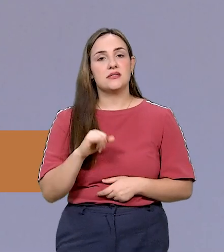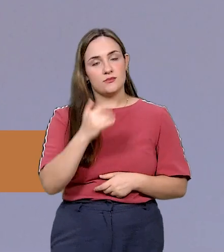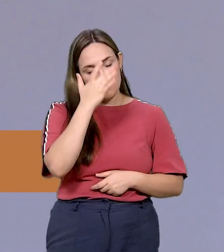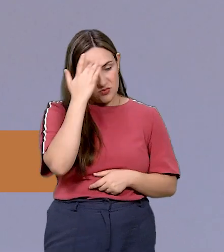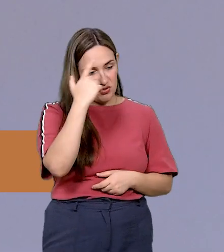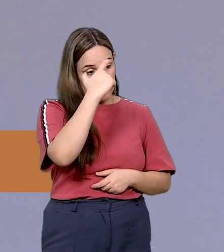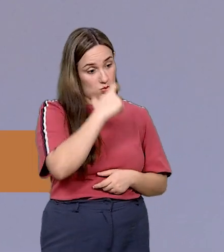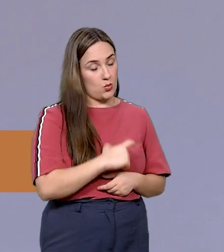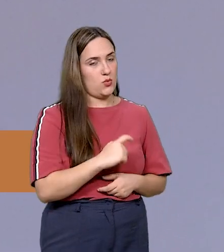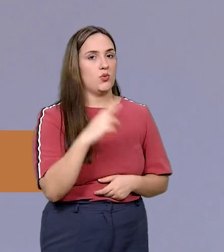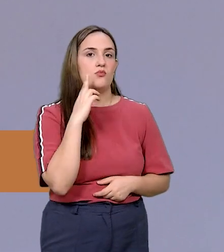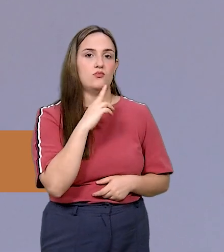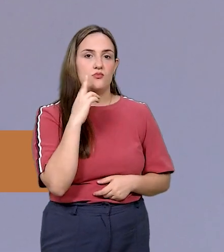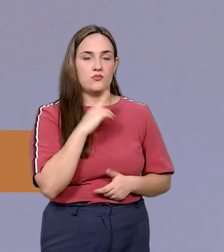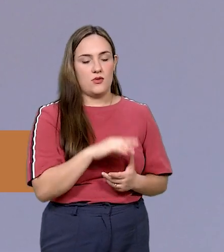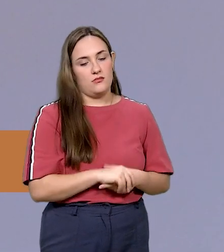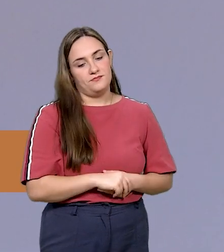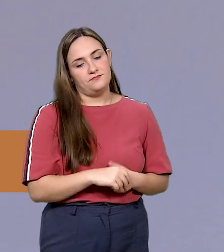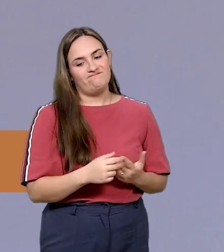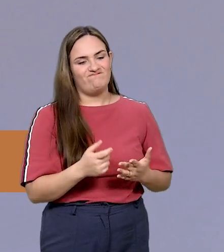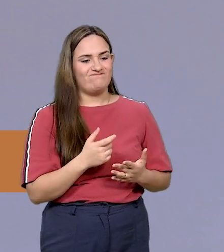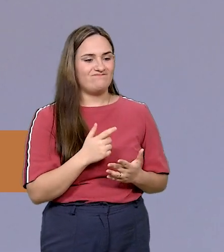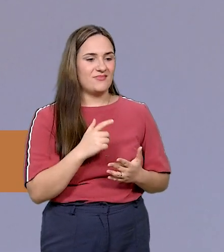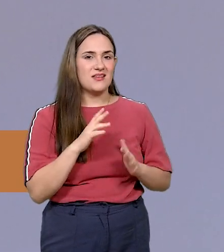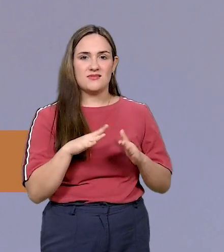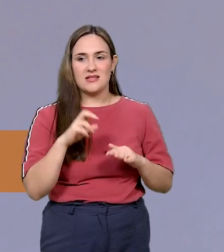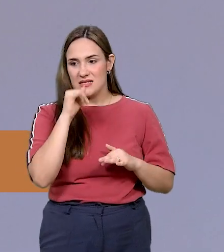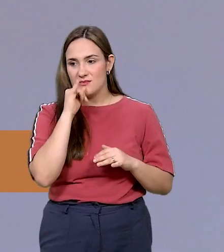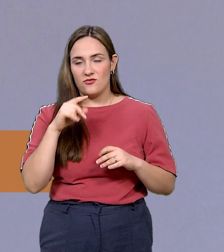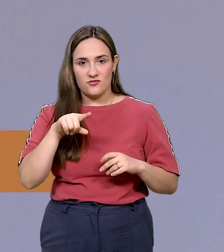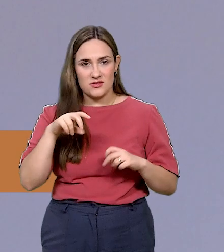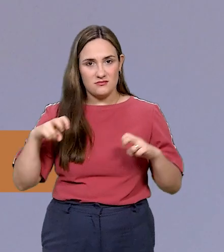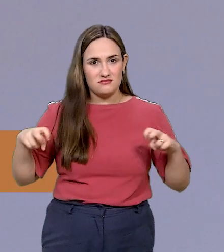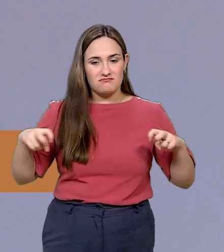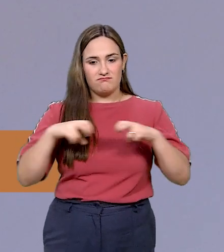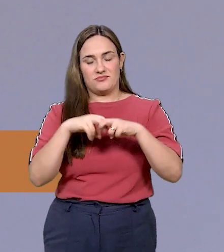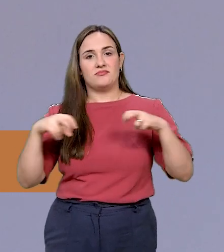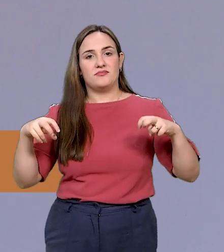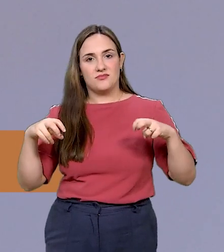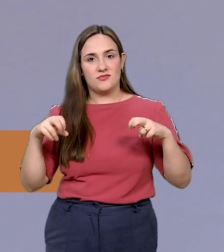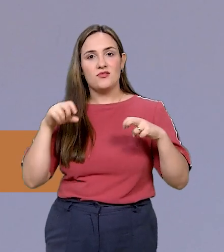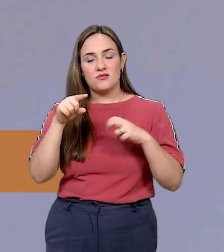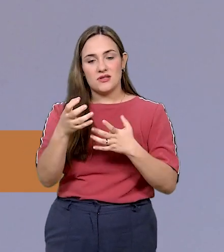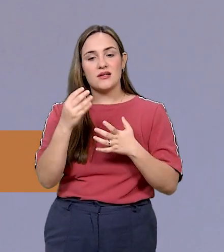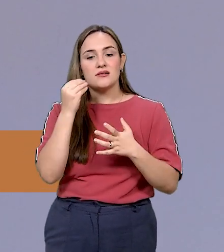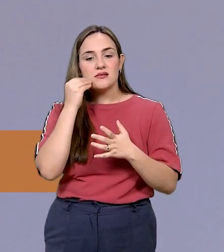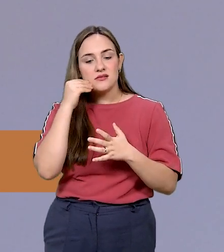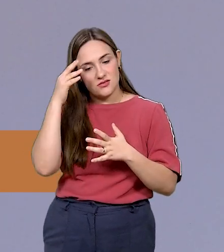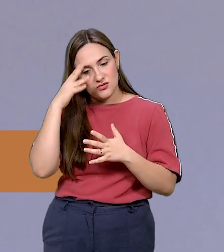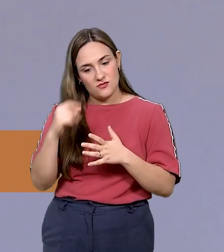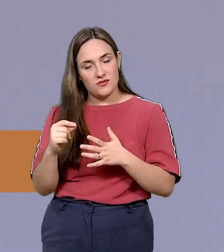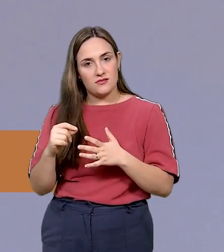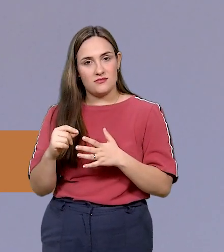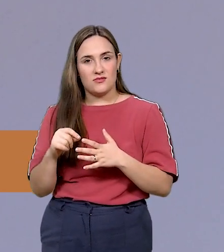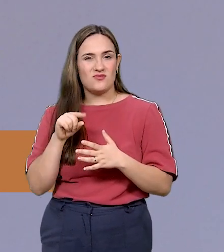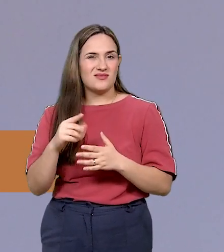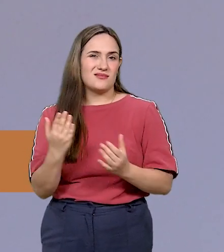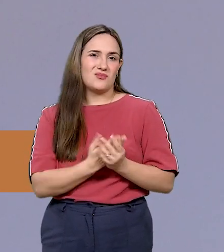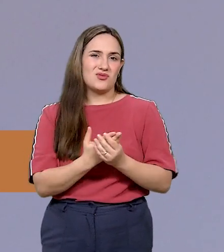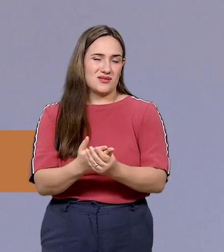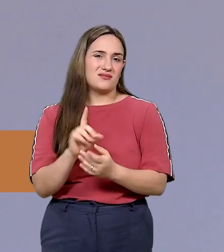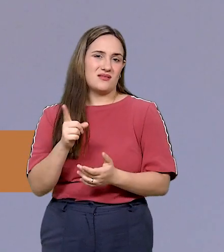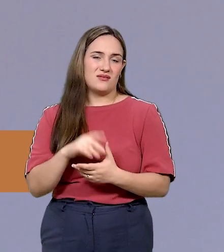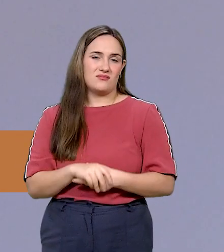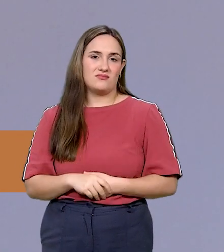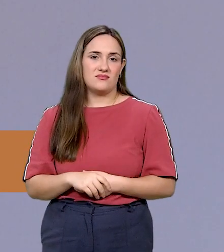pessoas físicas, então, de repente, uma pessoa bateu no seu veículo, você quer fazer o reparo daquilo ali. Em vez de ajuizar a